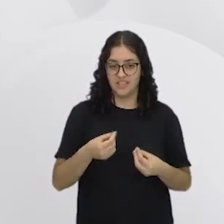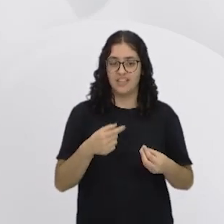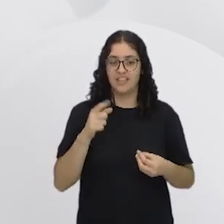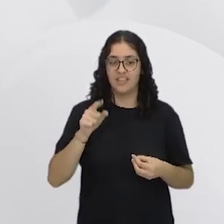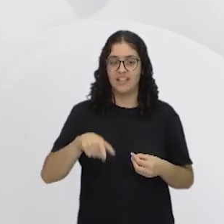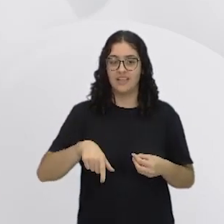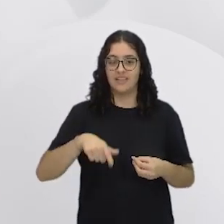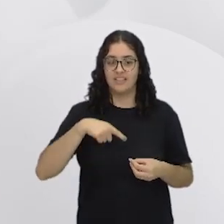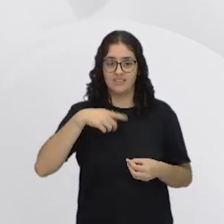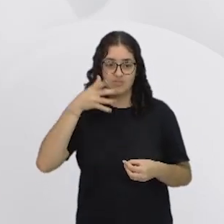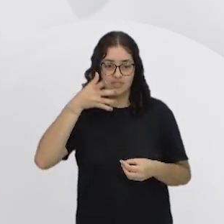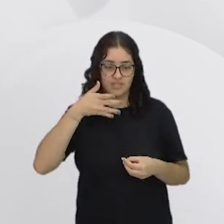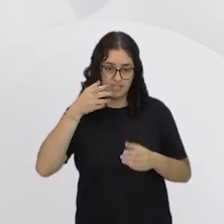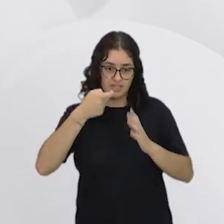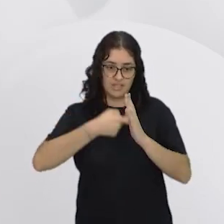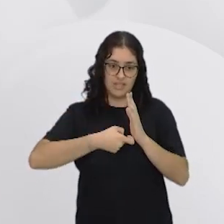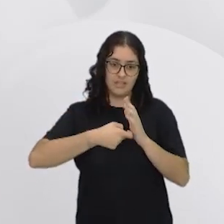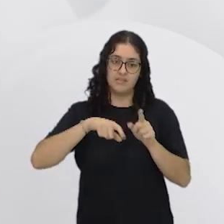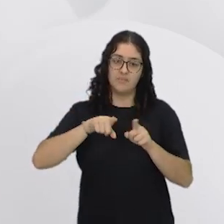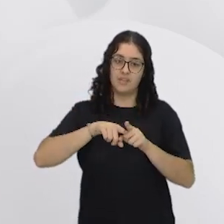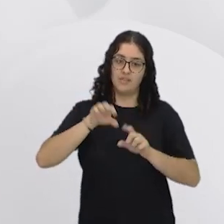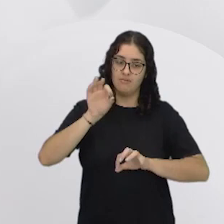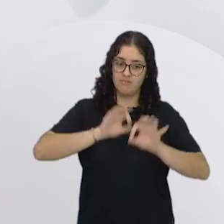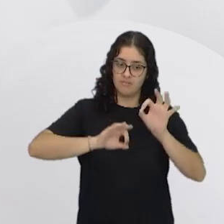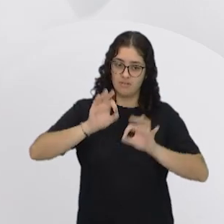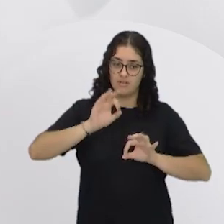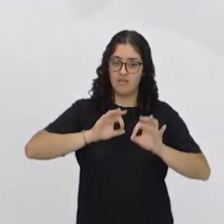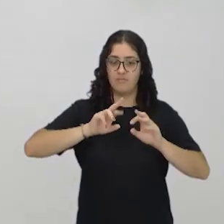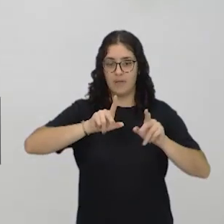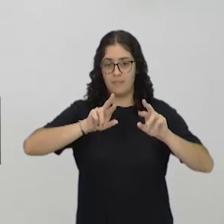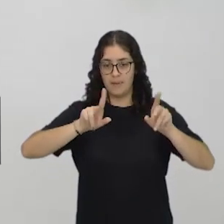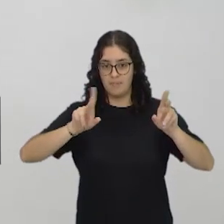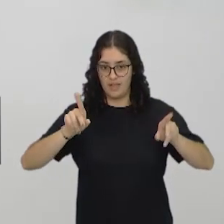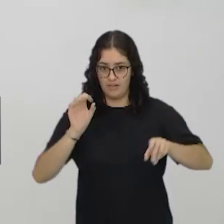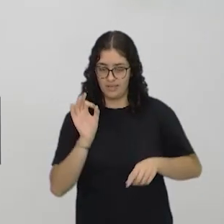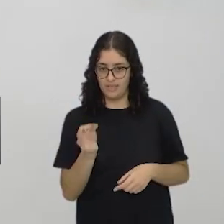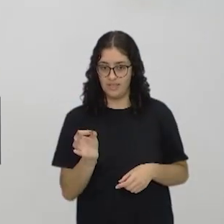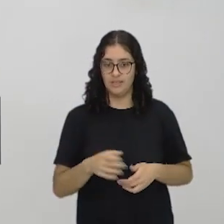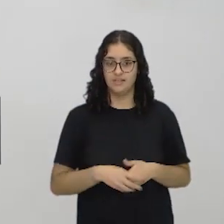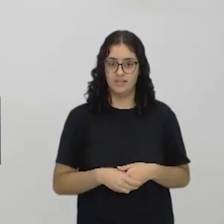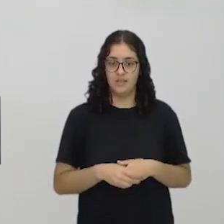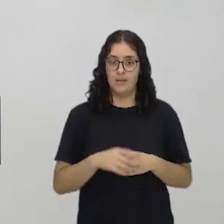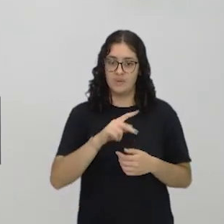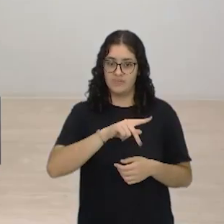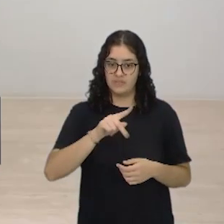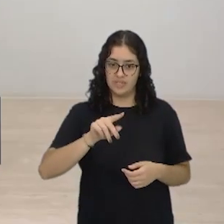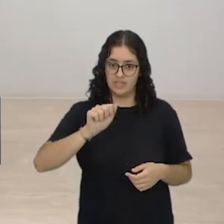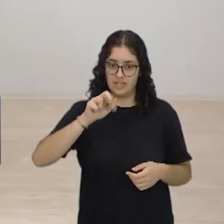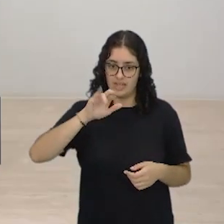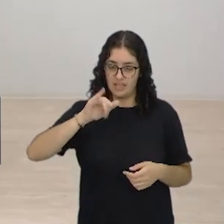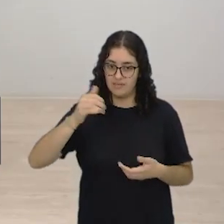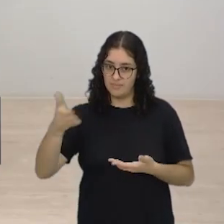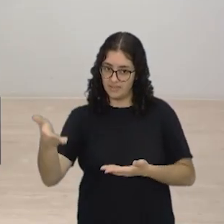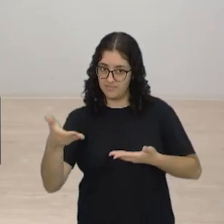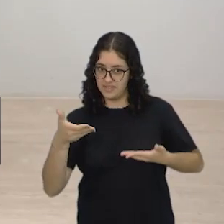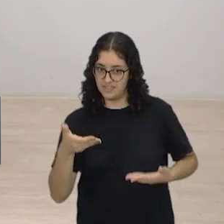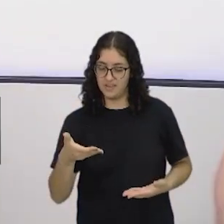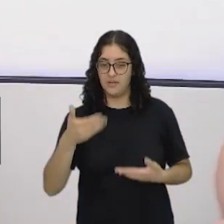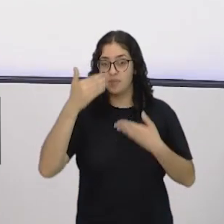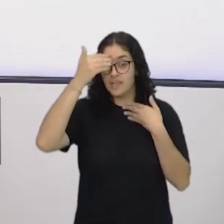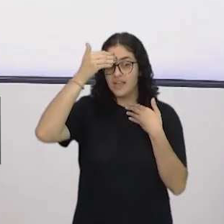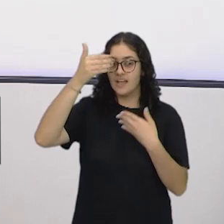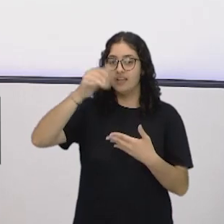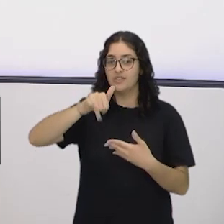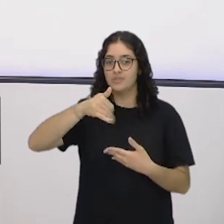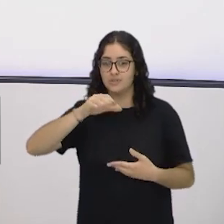verbais discursivos em esquemáticos e vice-versa. Professora Andréia, seja bem-vinda. Obrigada, João. Olá,